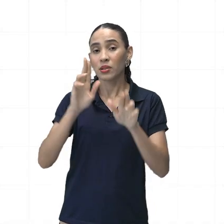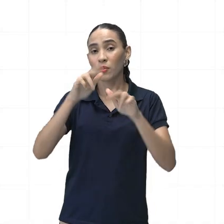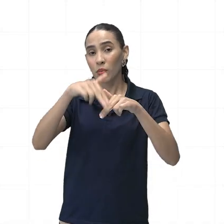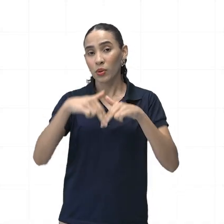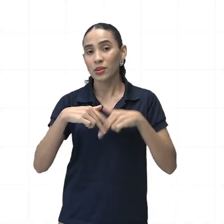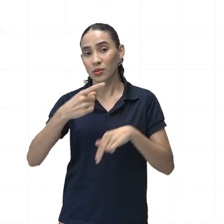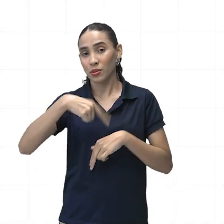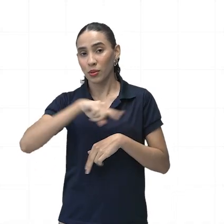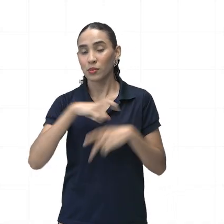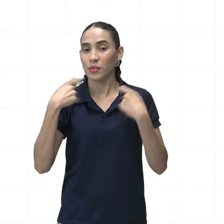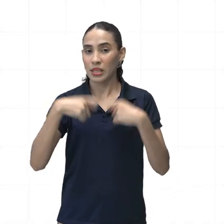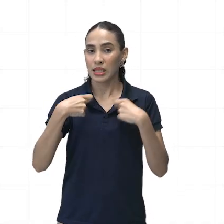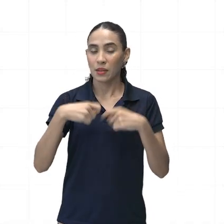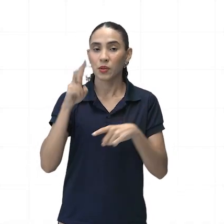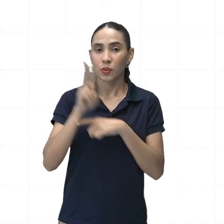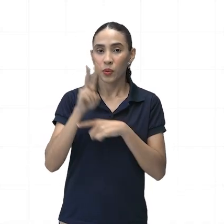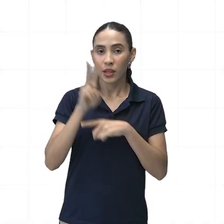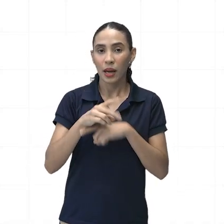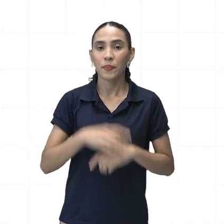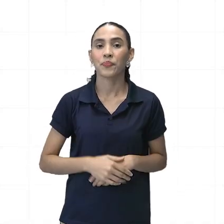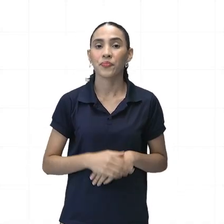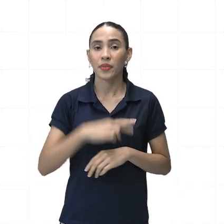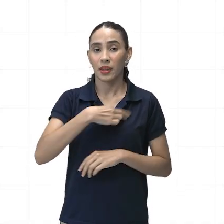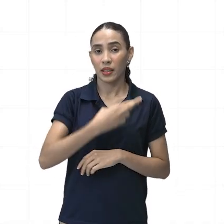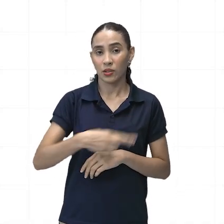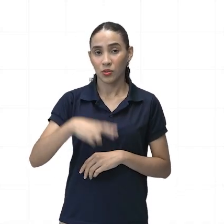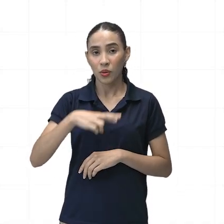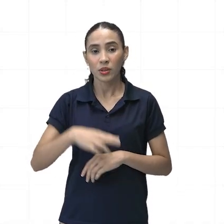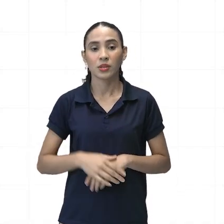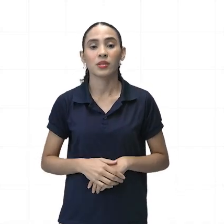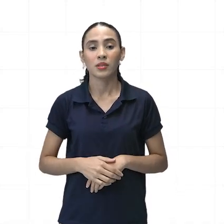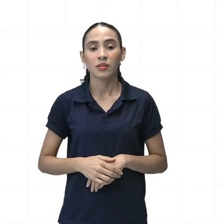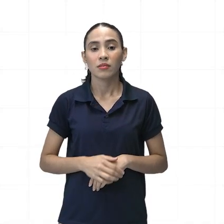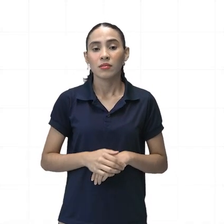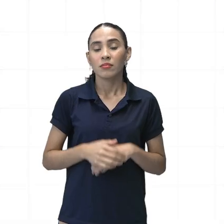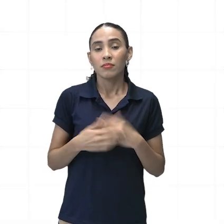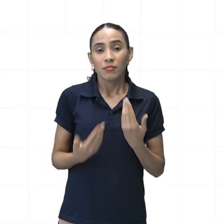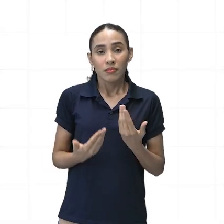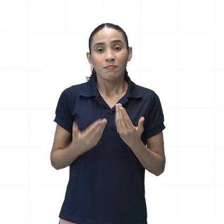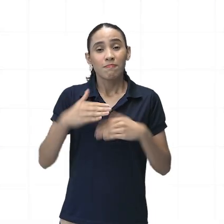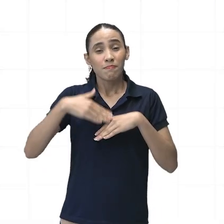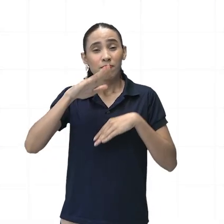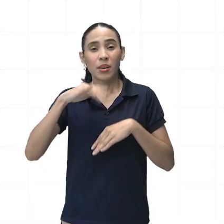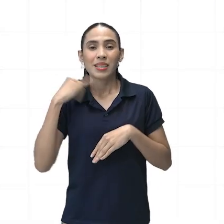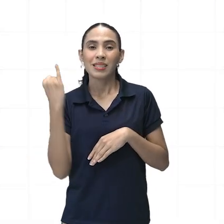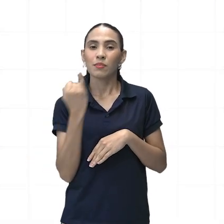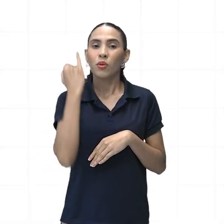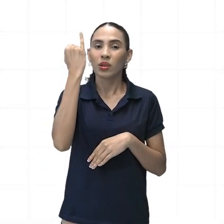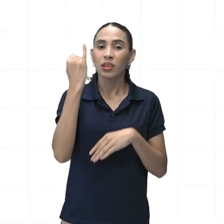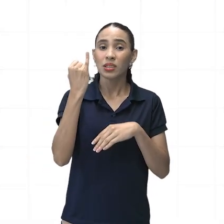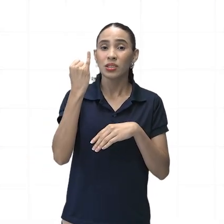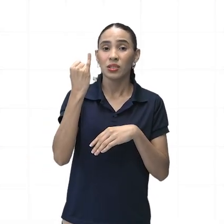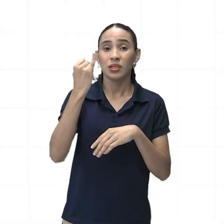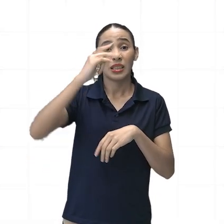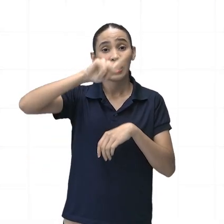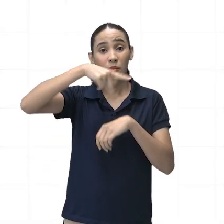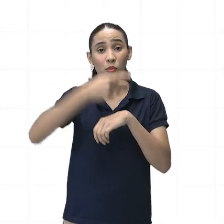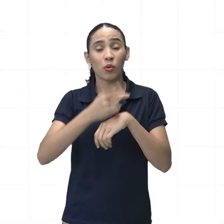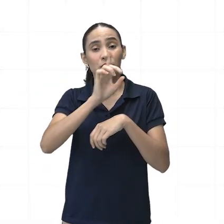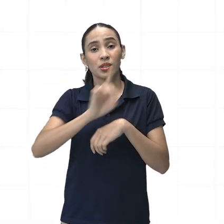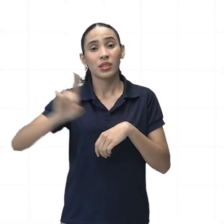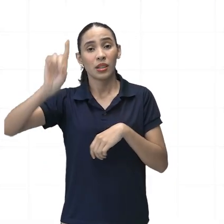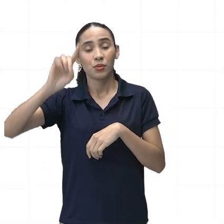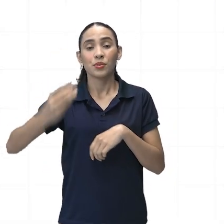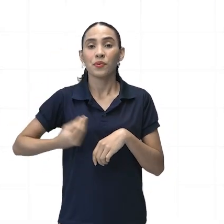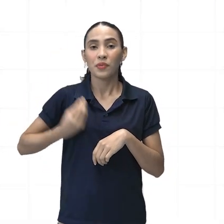nós devemos cuidar. Para as religiões, não há nada mais sagrado depois de Deus do que